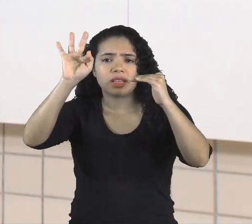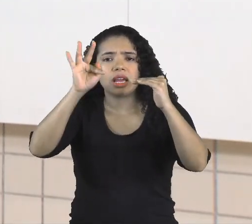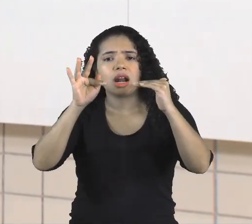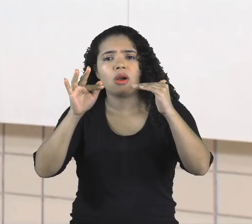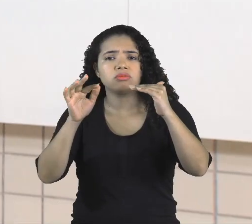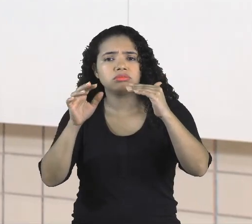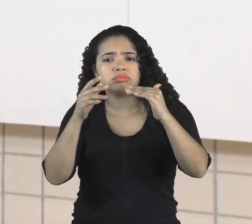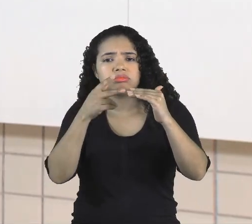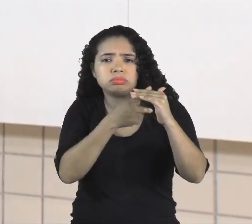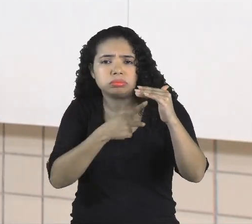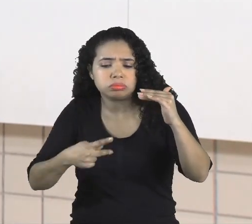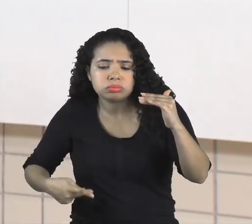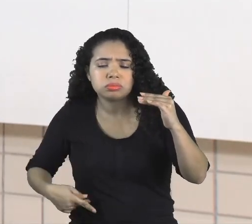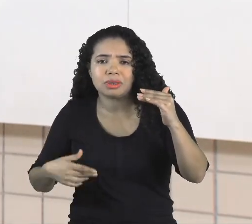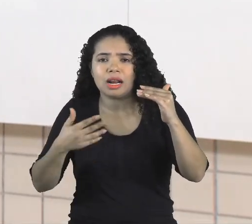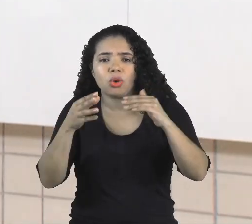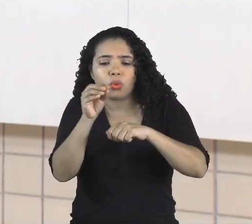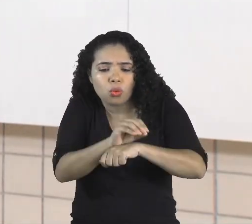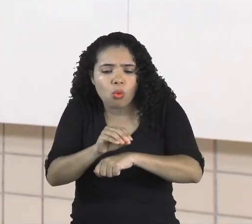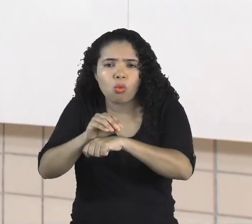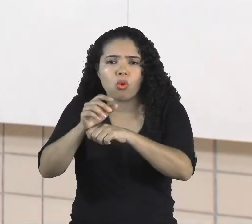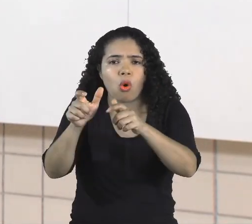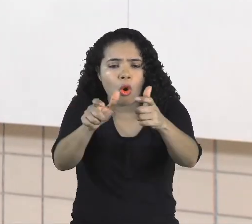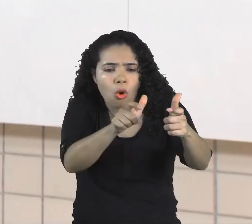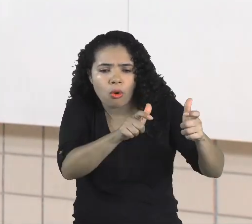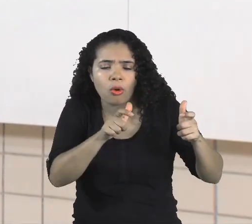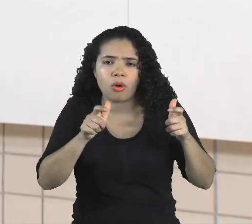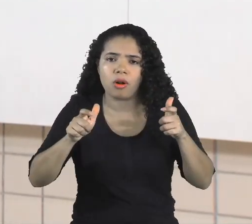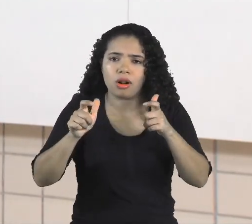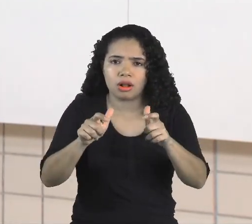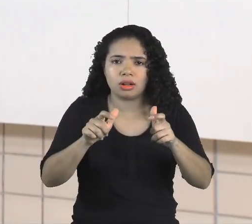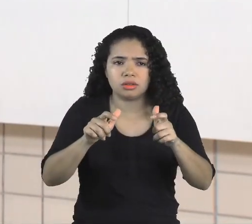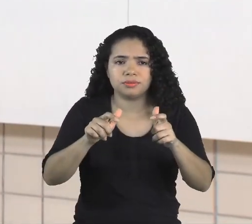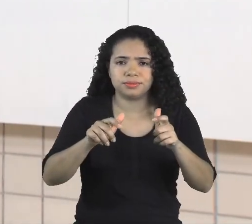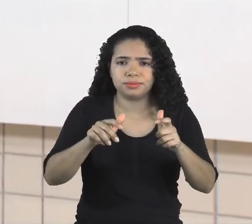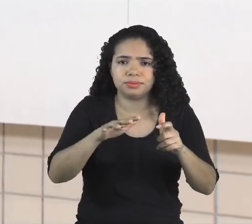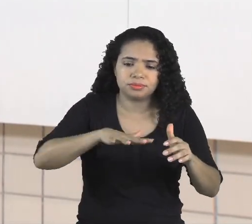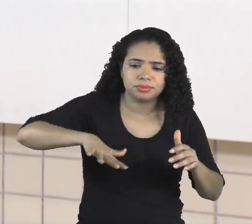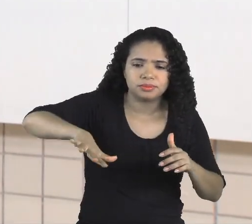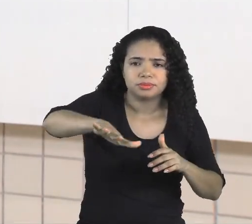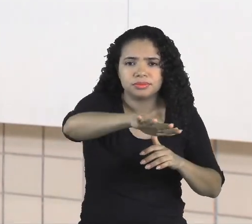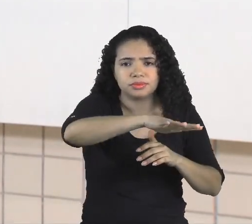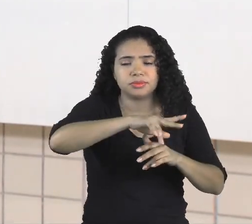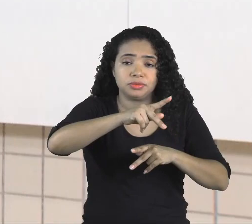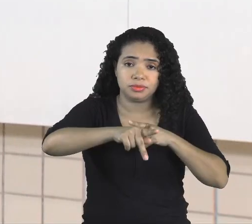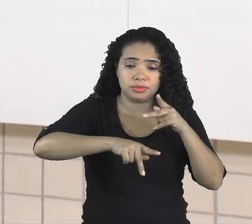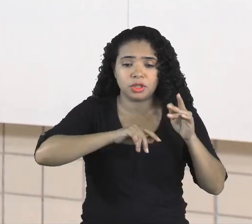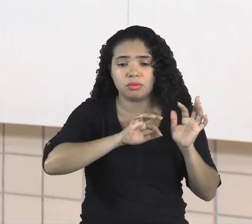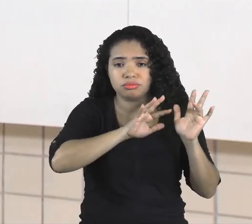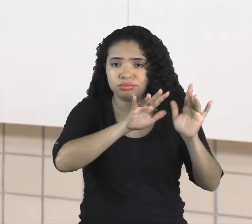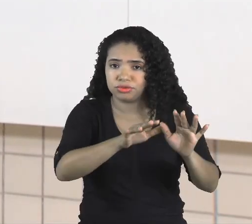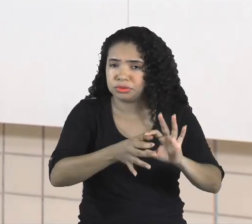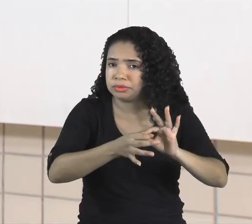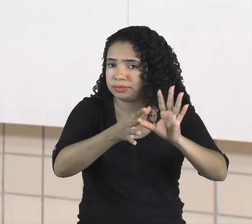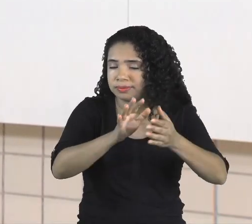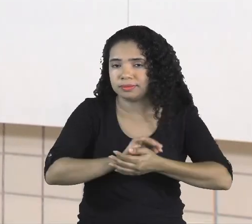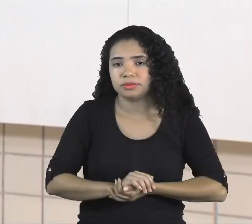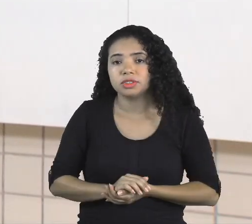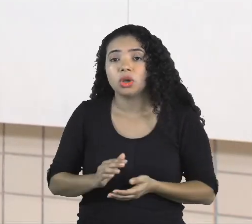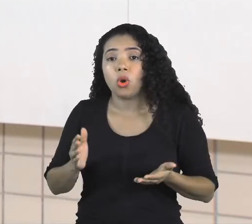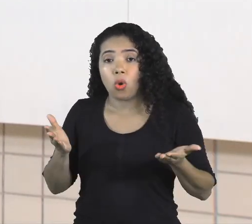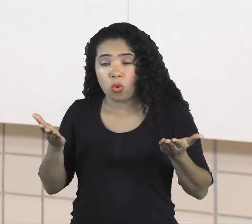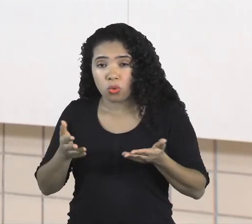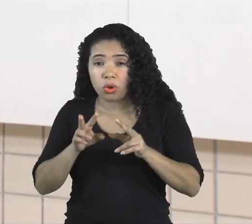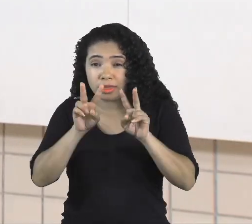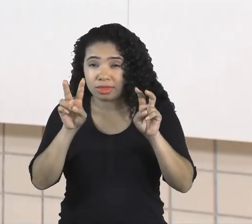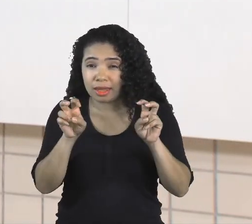espaços privados. Lembra disso na outra aula que a gente passou? Agora a gente vai falar de um tema muito importante